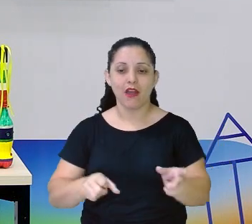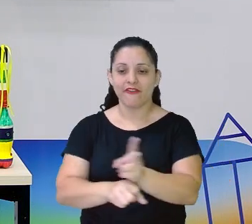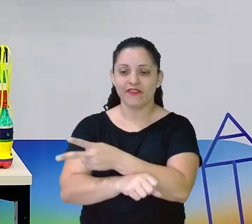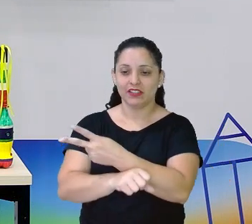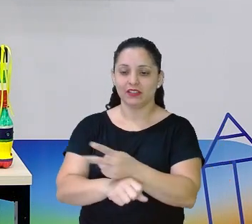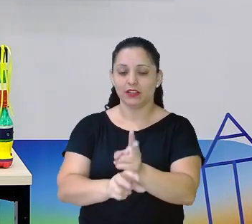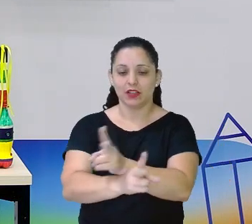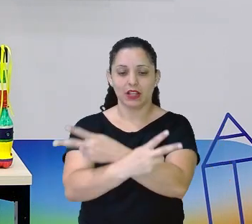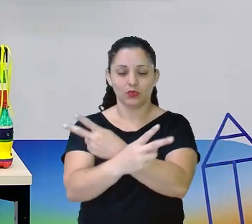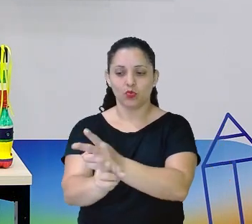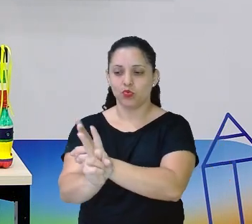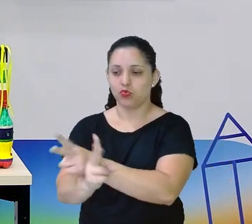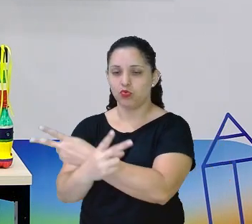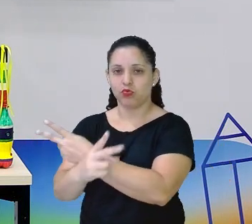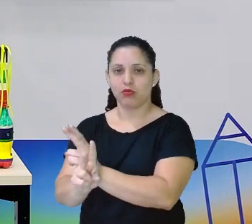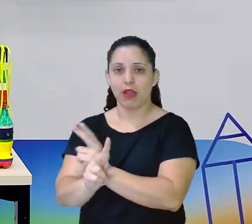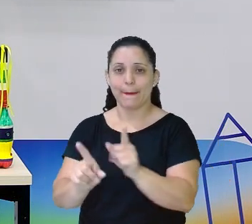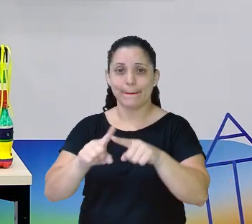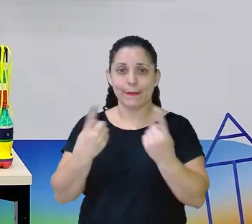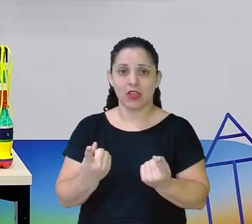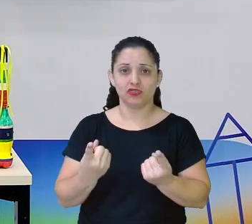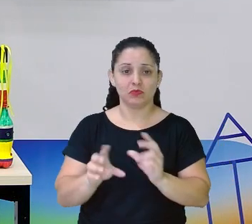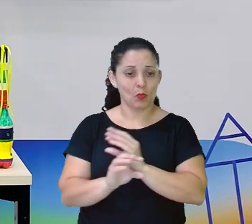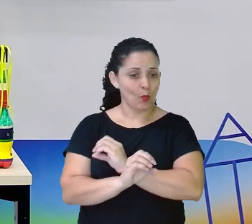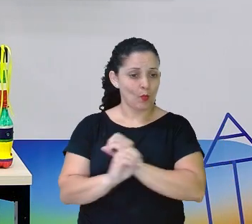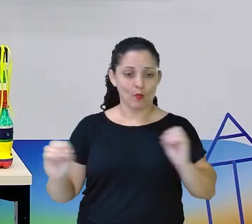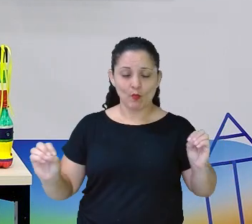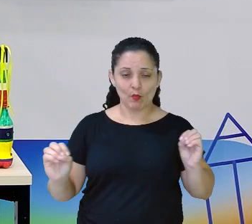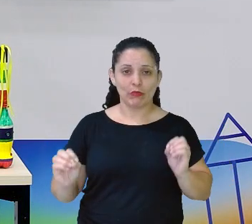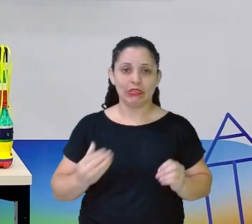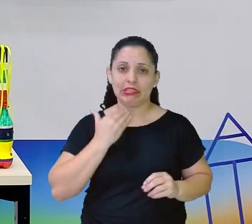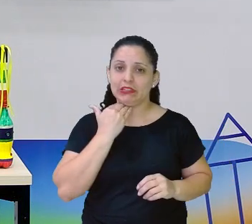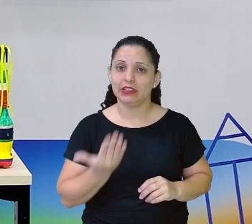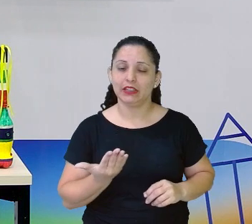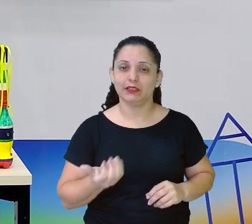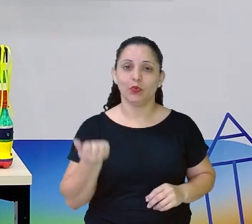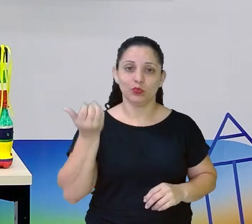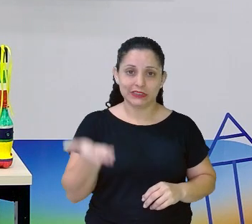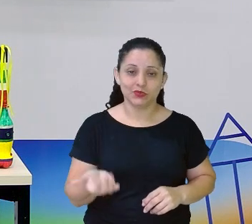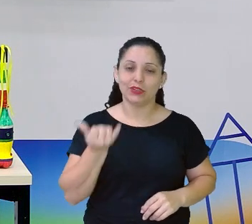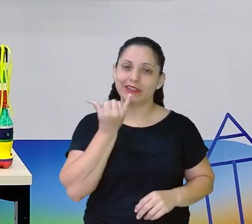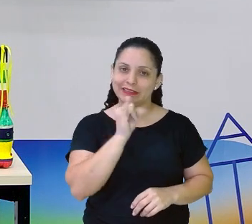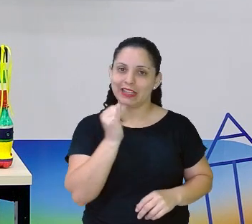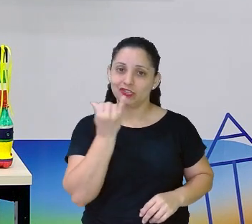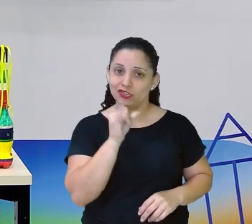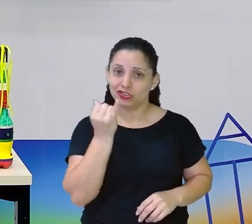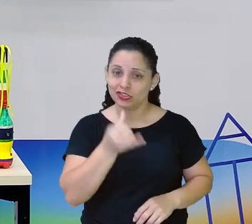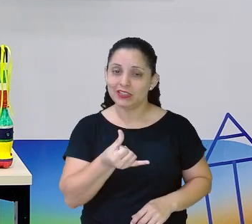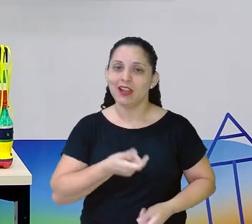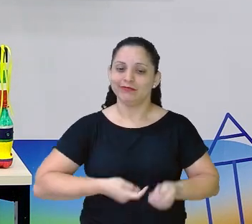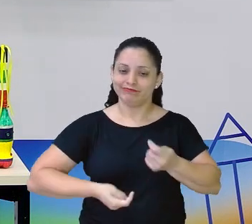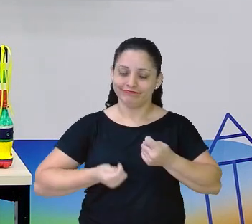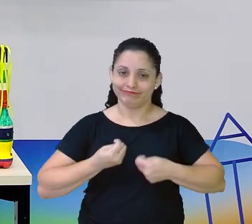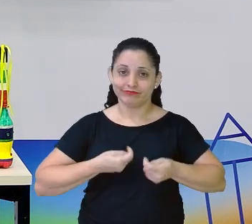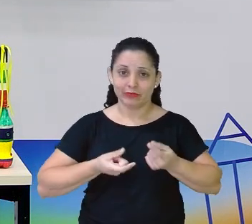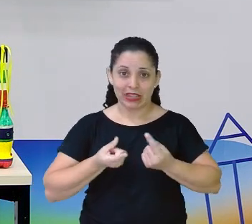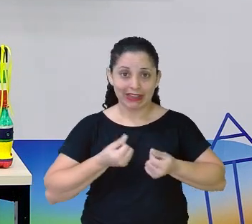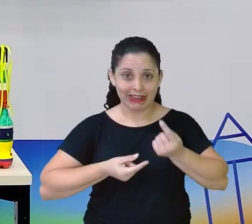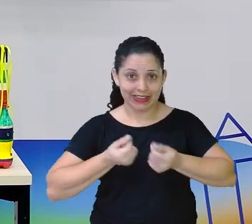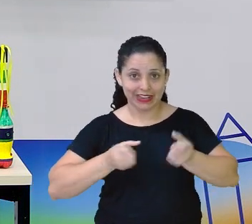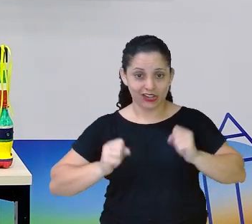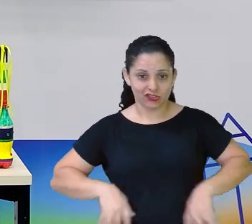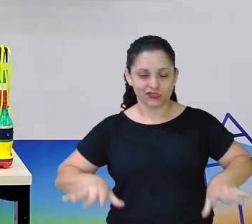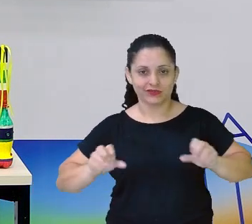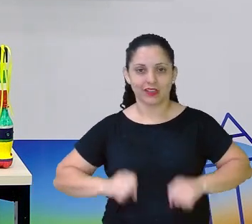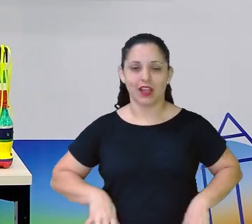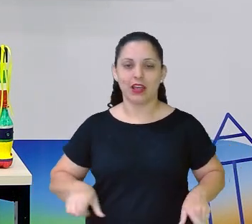lá. Então, nós estamos fazendo o que ali? Gastando energia. Vai fazer com que também o nosso bolso sofra, né? Porque também não é